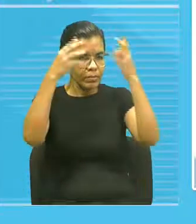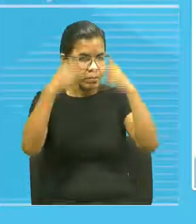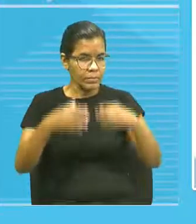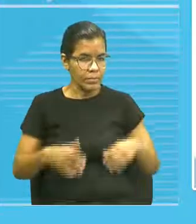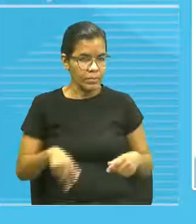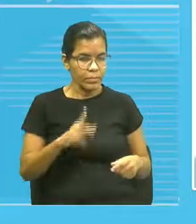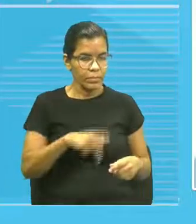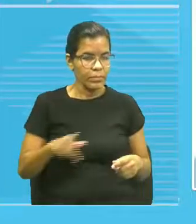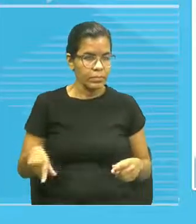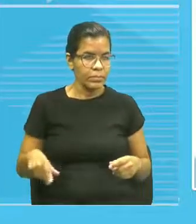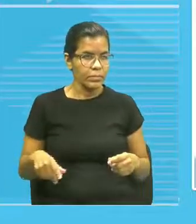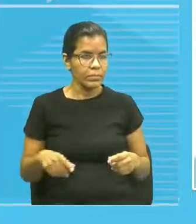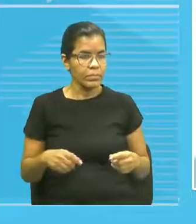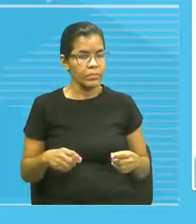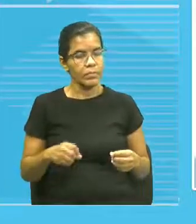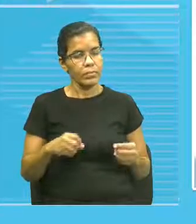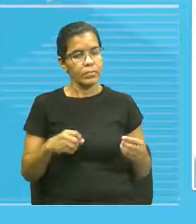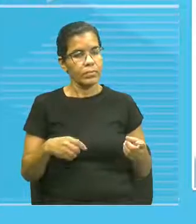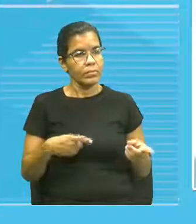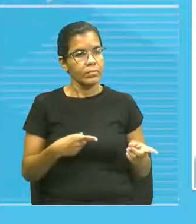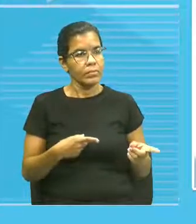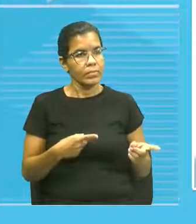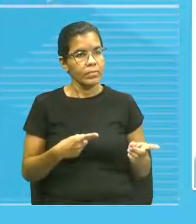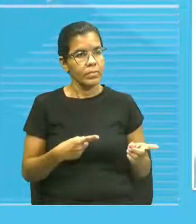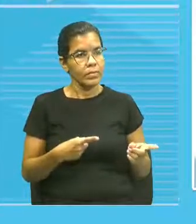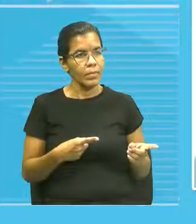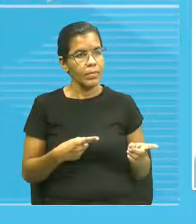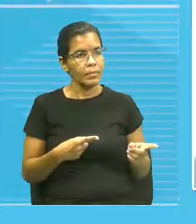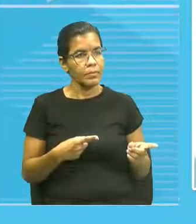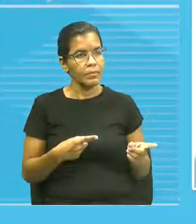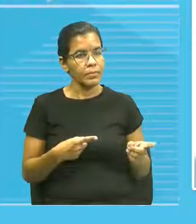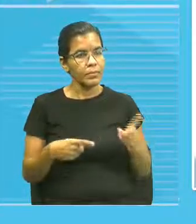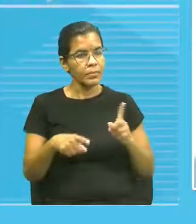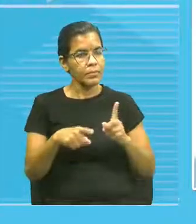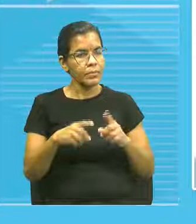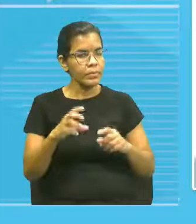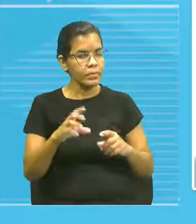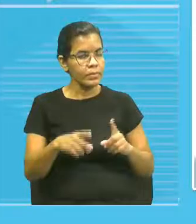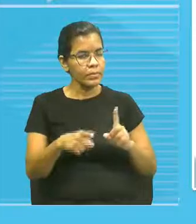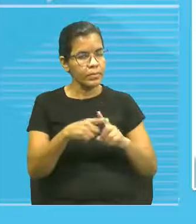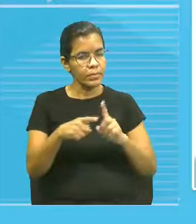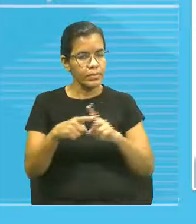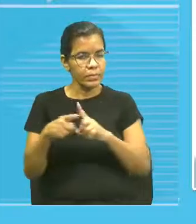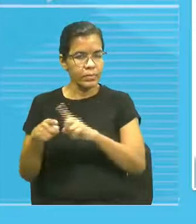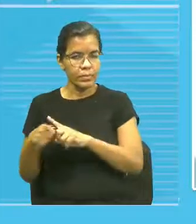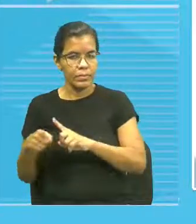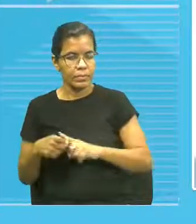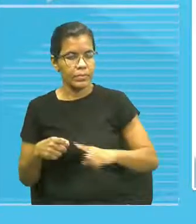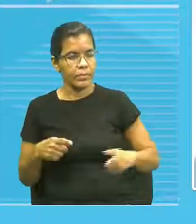As cargas positivas e negativas,